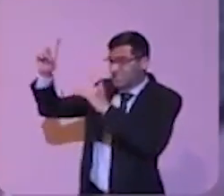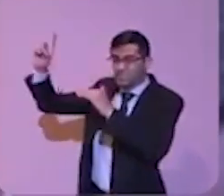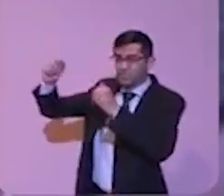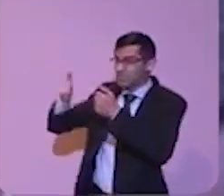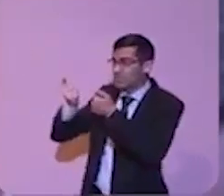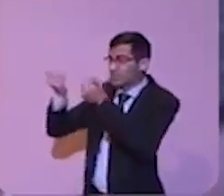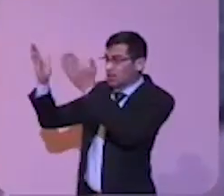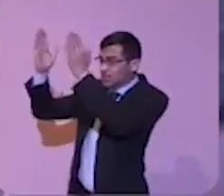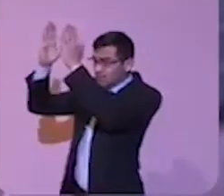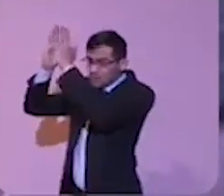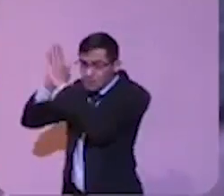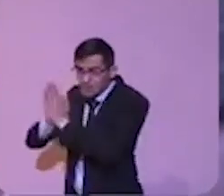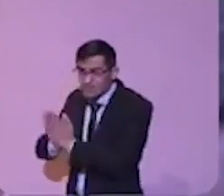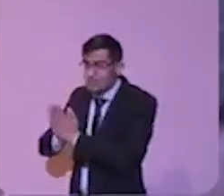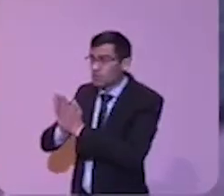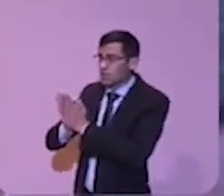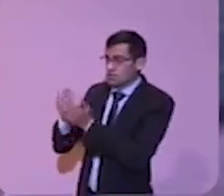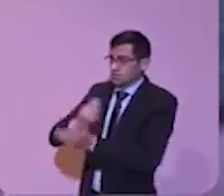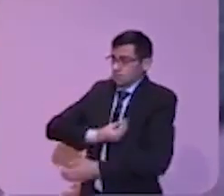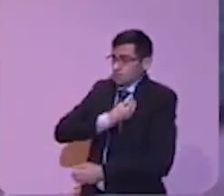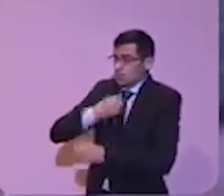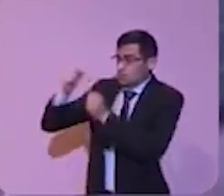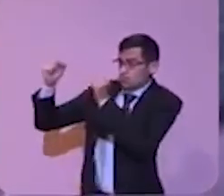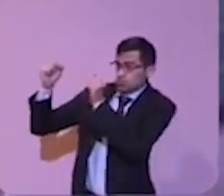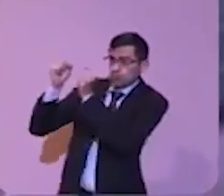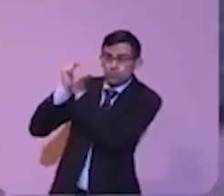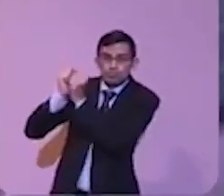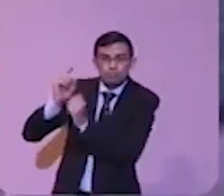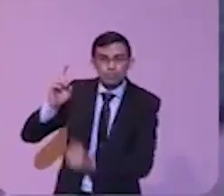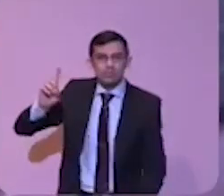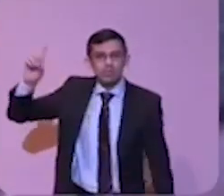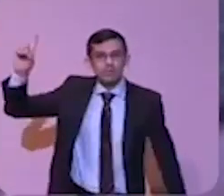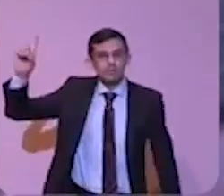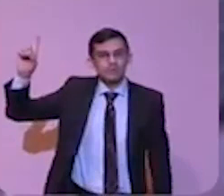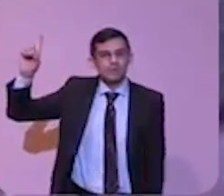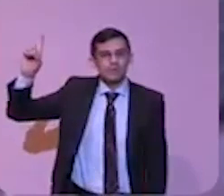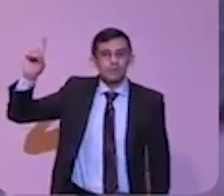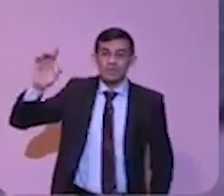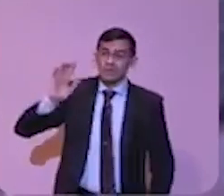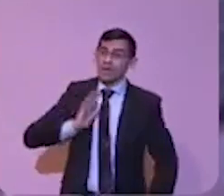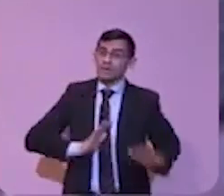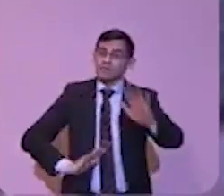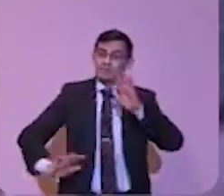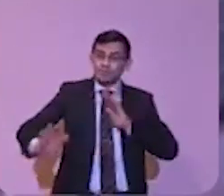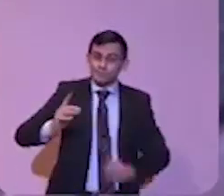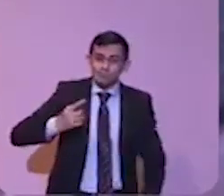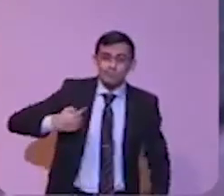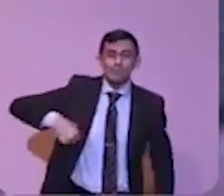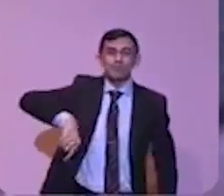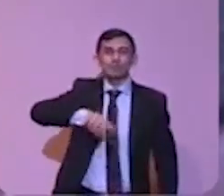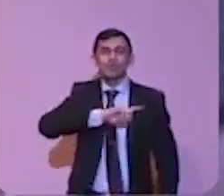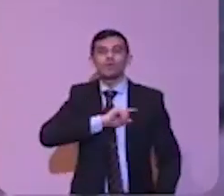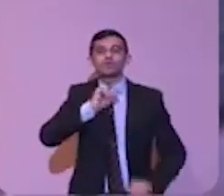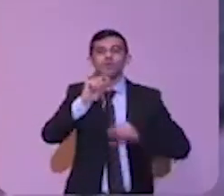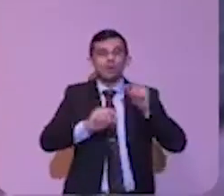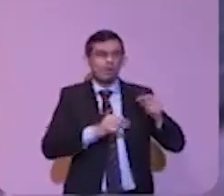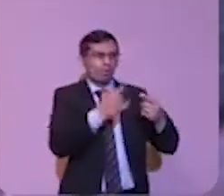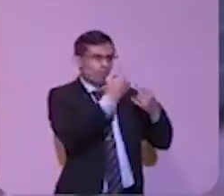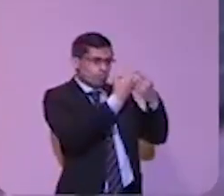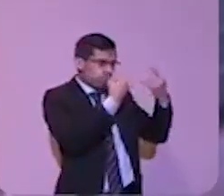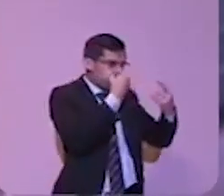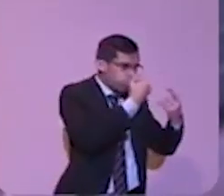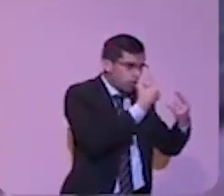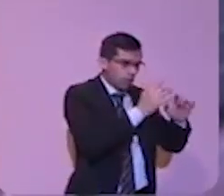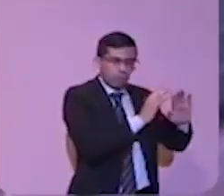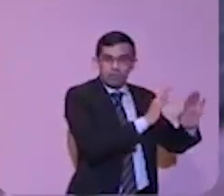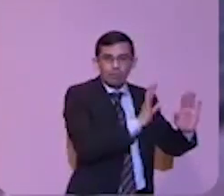e da vivência, da convivência com Deus? Será que nós não estamos dando ouvidos para aquilo que a